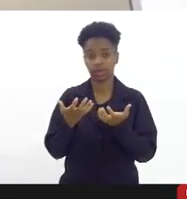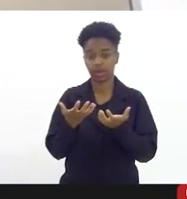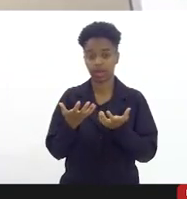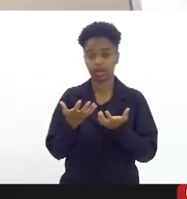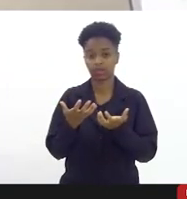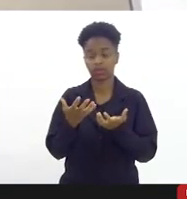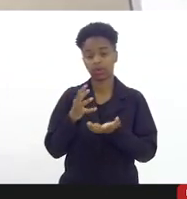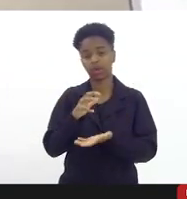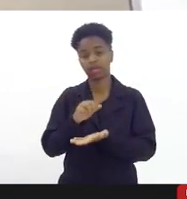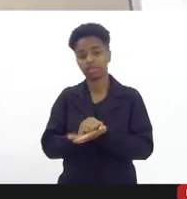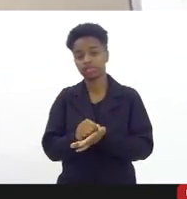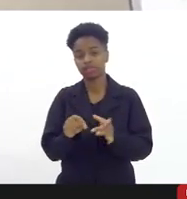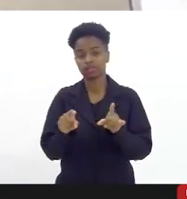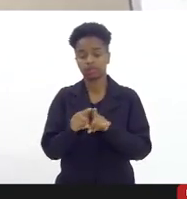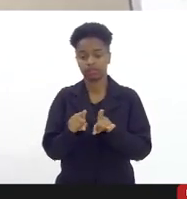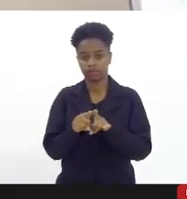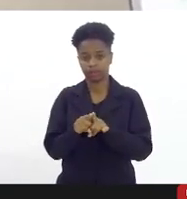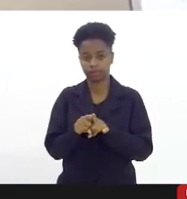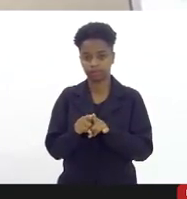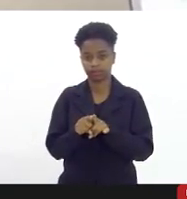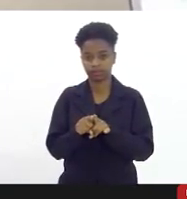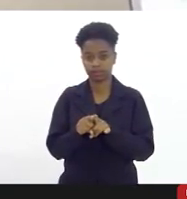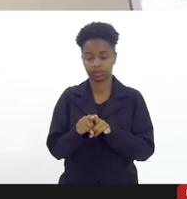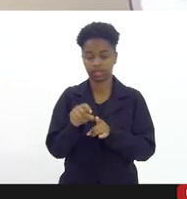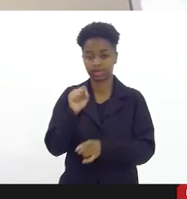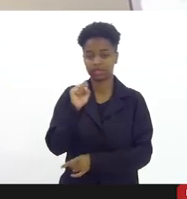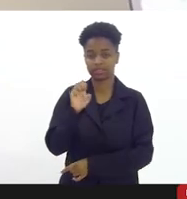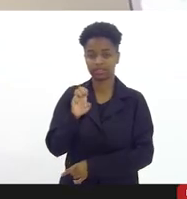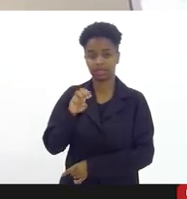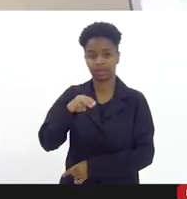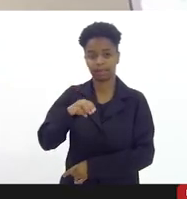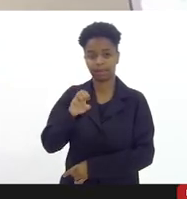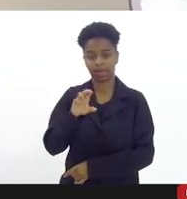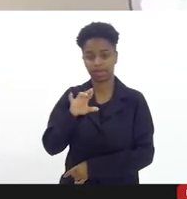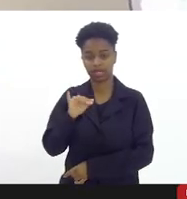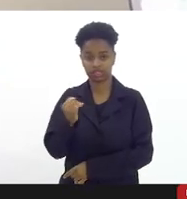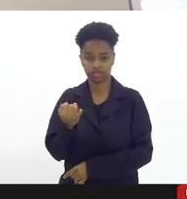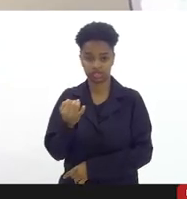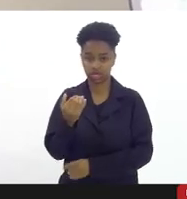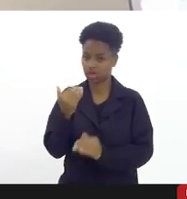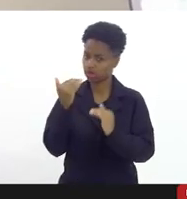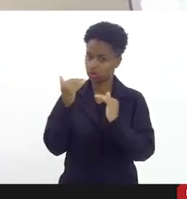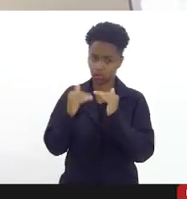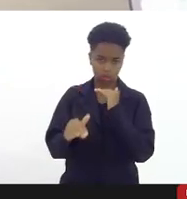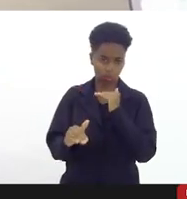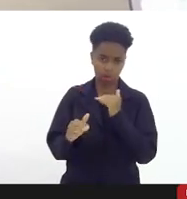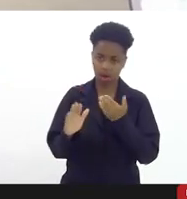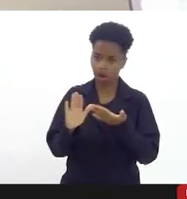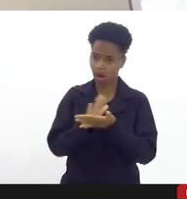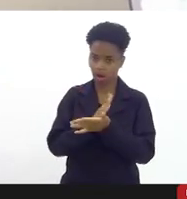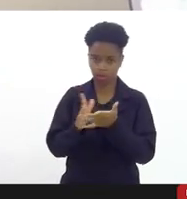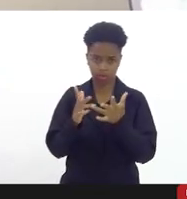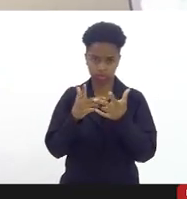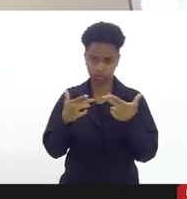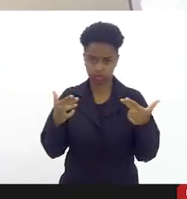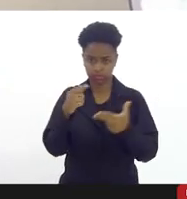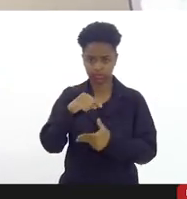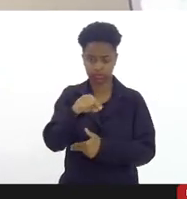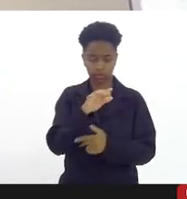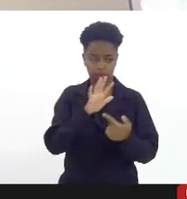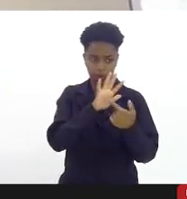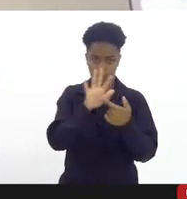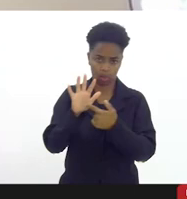registrar que o semestre ele não é a favor de alguns excessos que foram apresentados